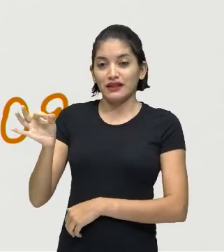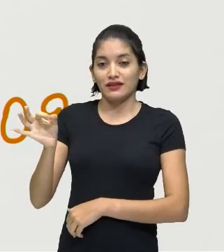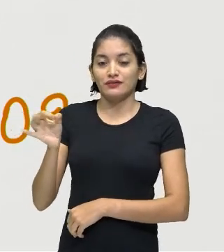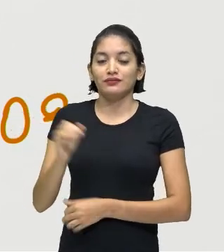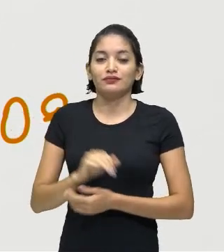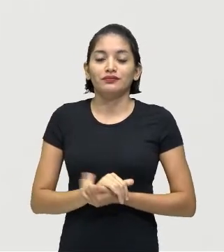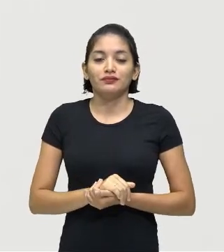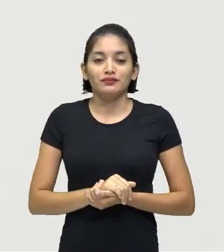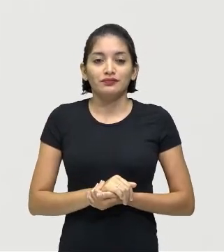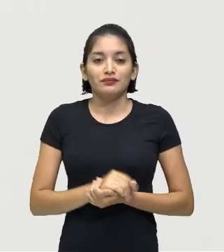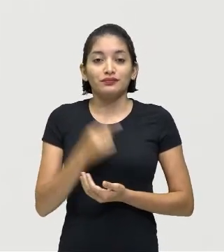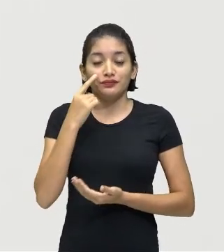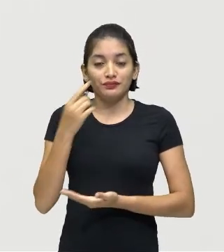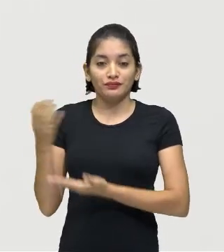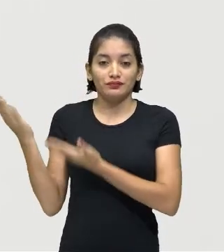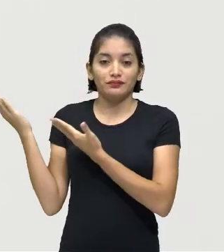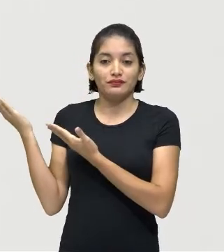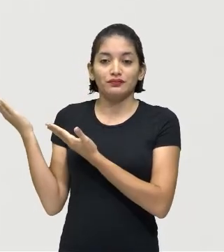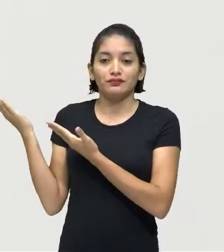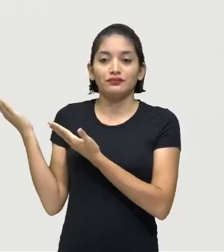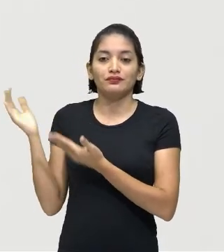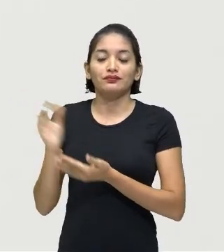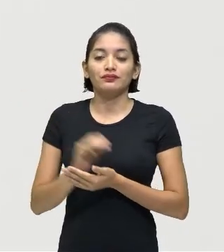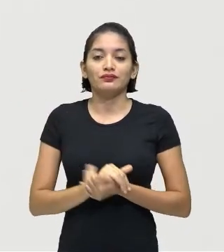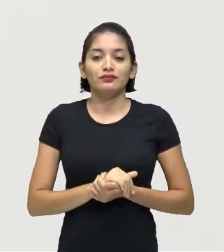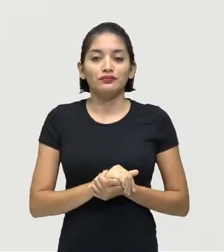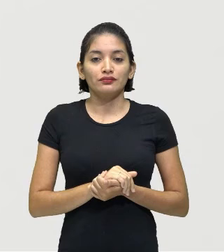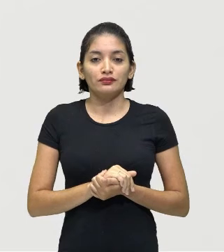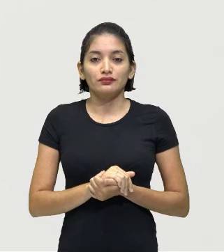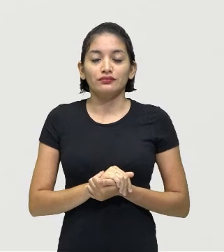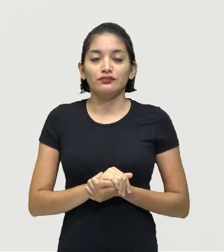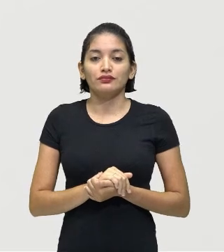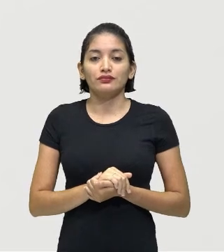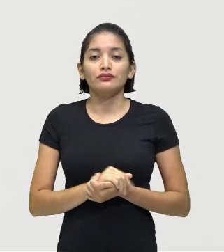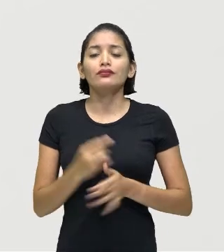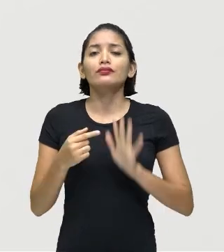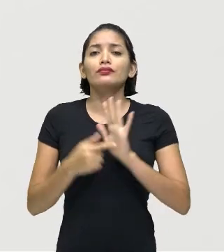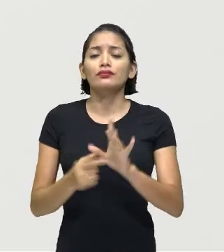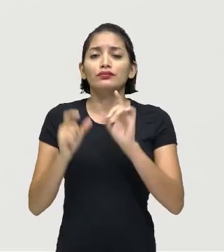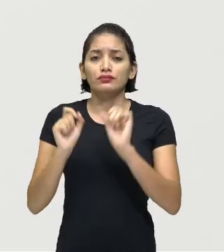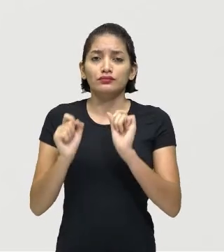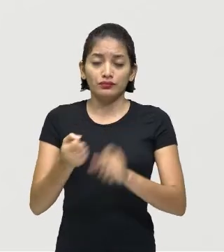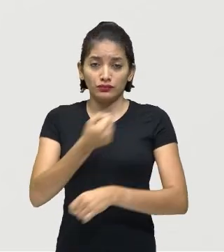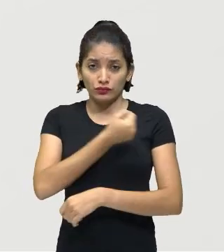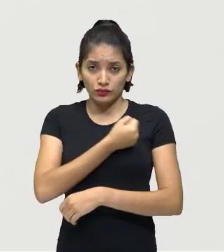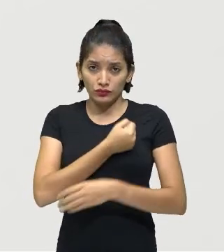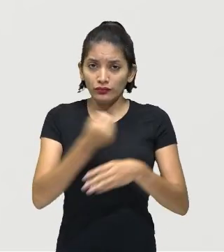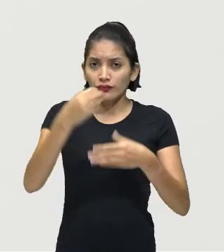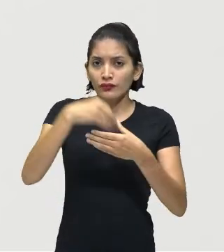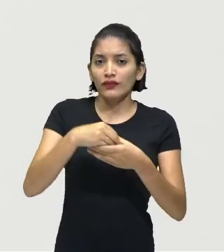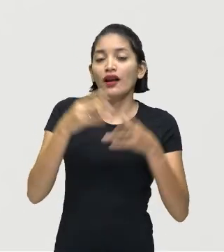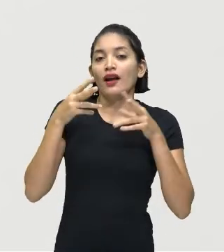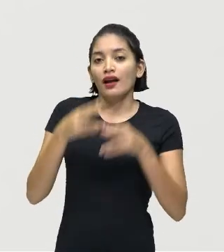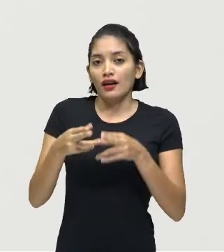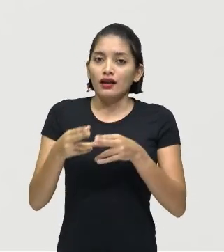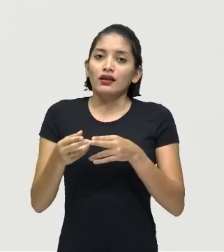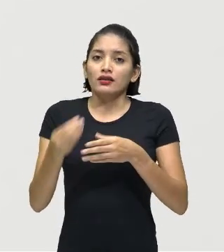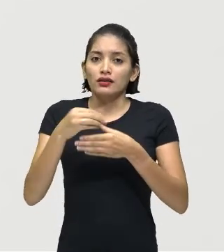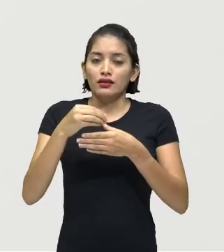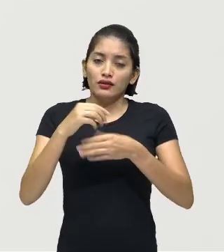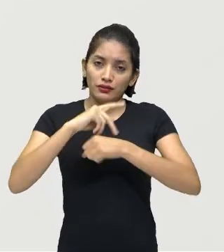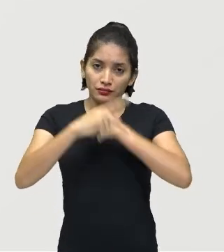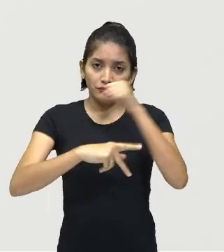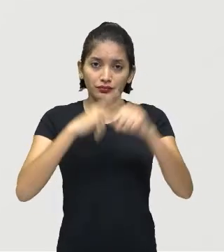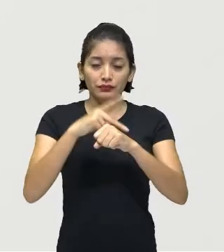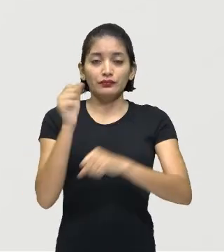na nossa próxima imagem, né? Então, a alternativa A, ele mostra pra gente que o número atômico é igual ao número de prótons,